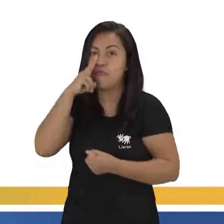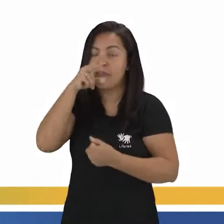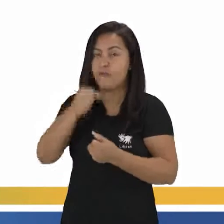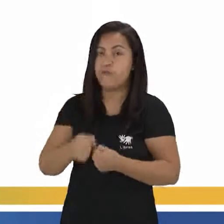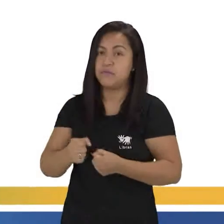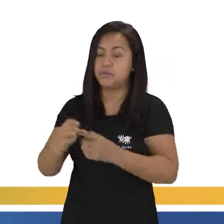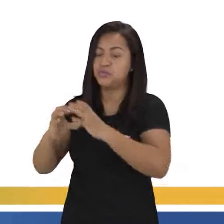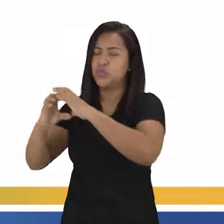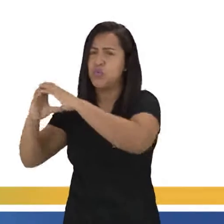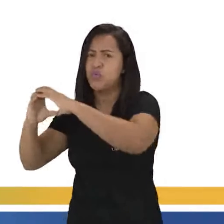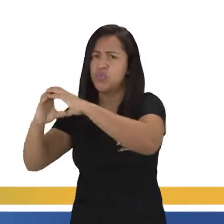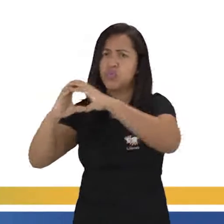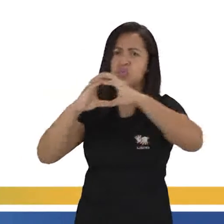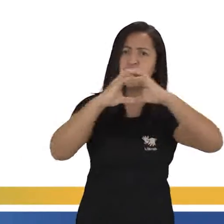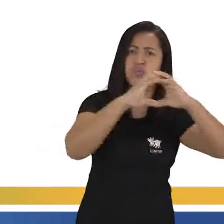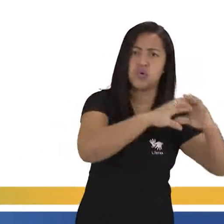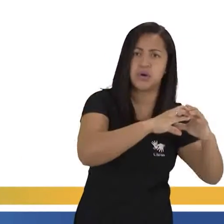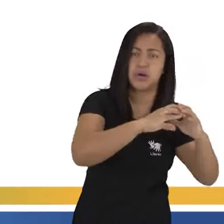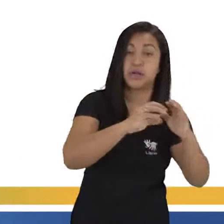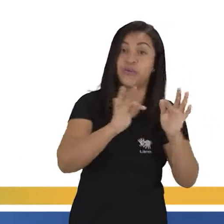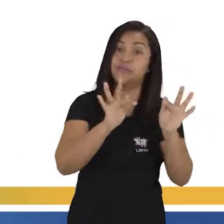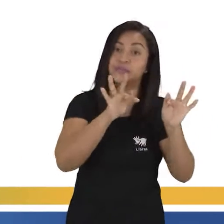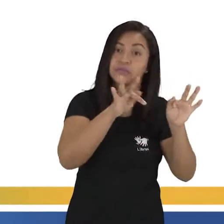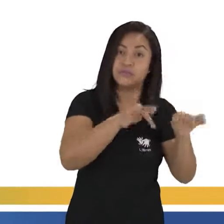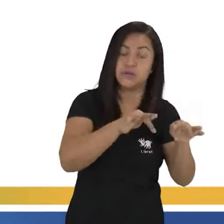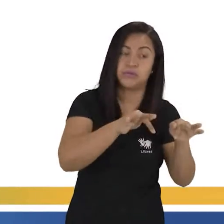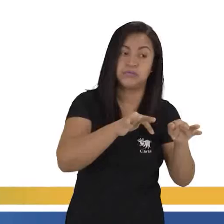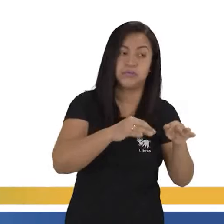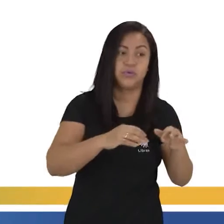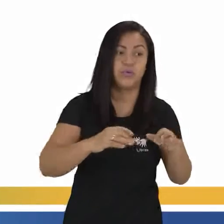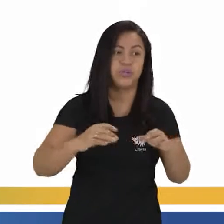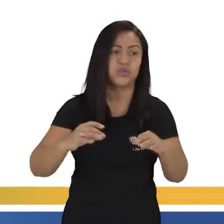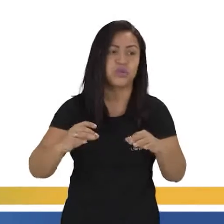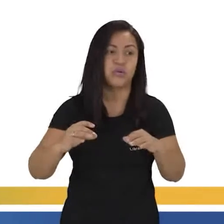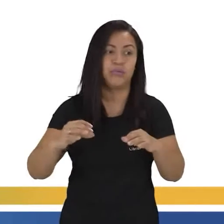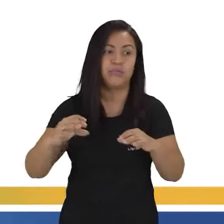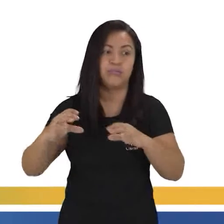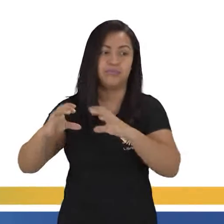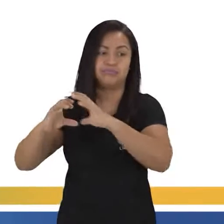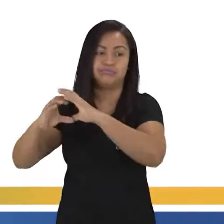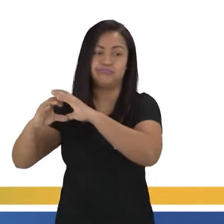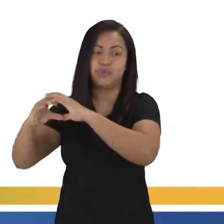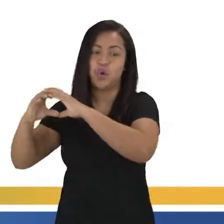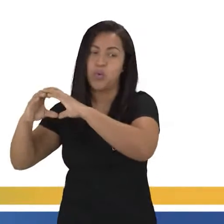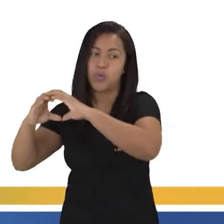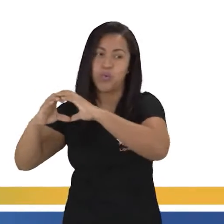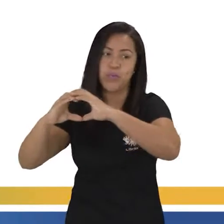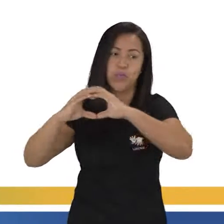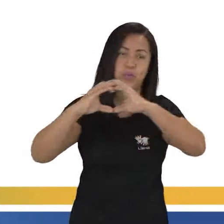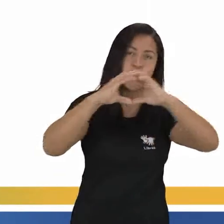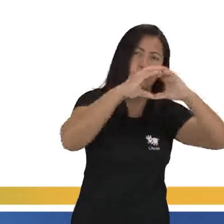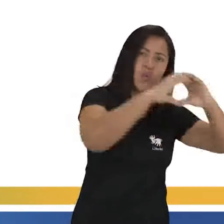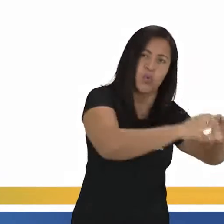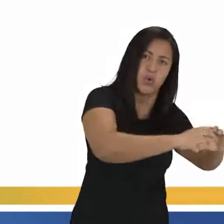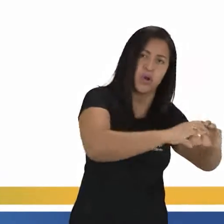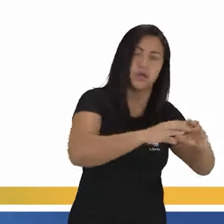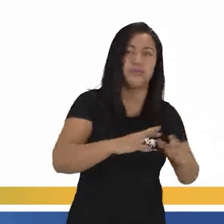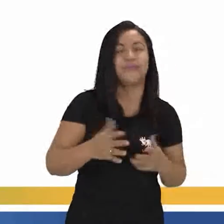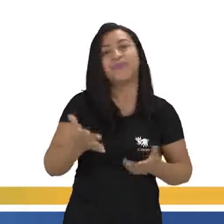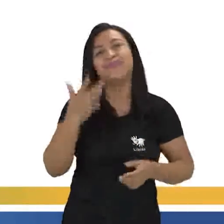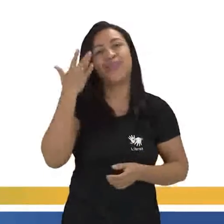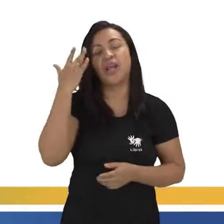certo? E a sua velocidade final são horizontais no sentido esquerda-direita, certo? Eles estão no mesmo sentido aí. Então a gente não